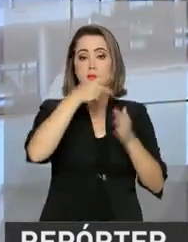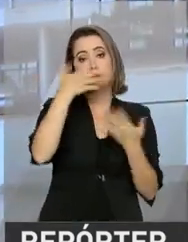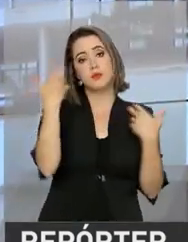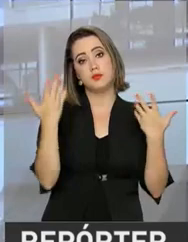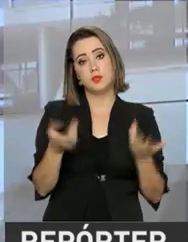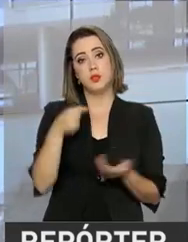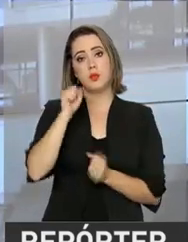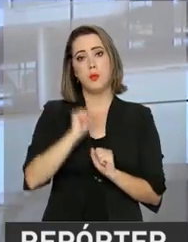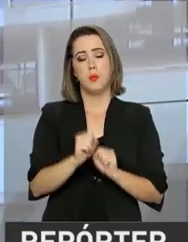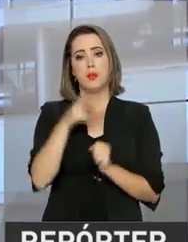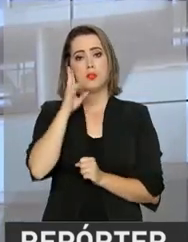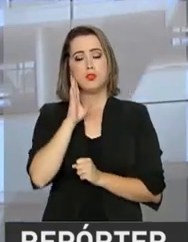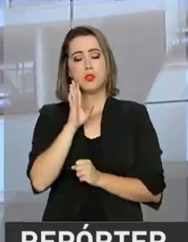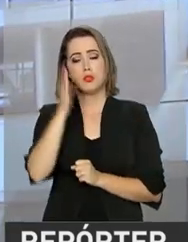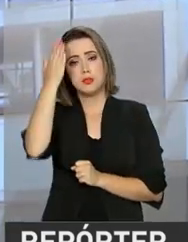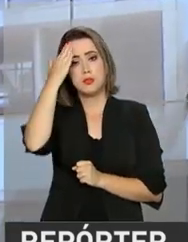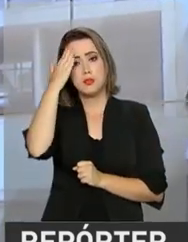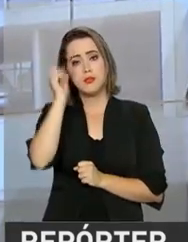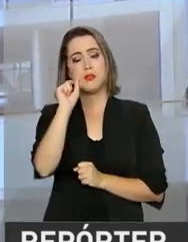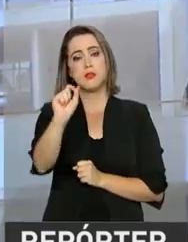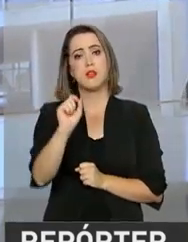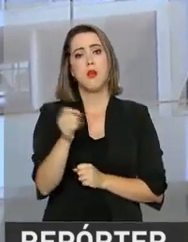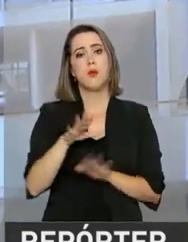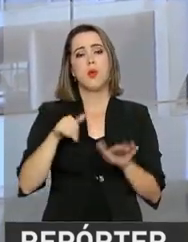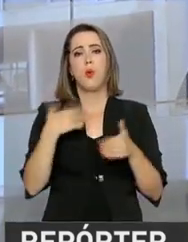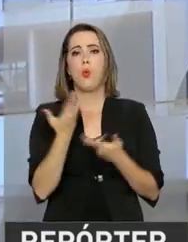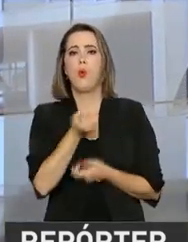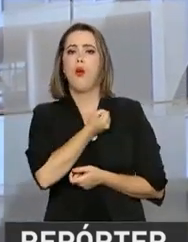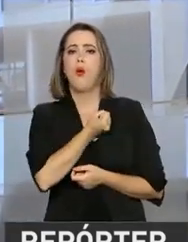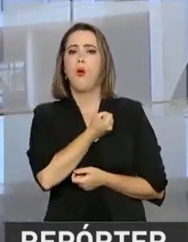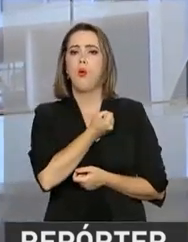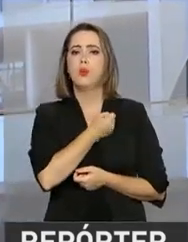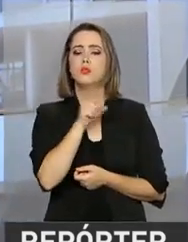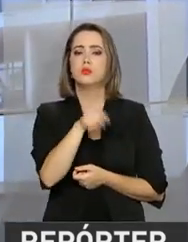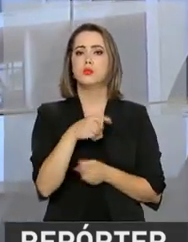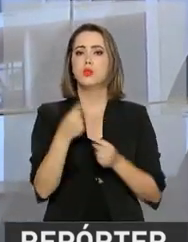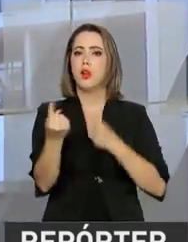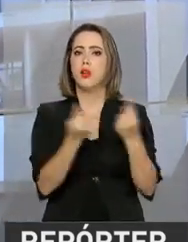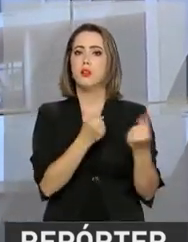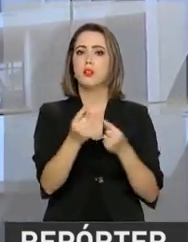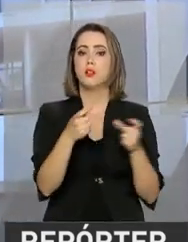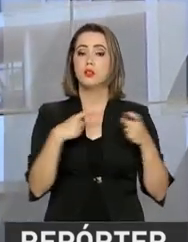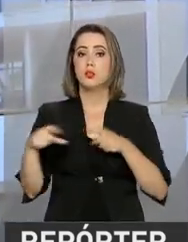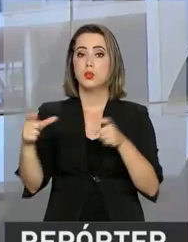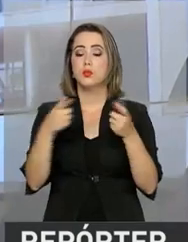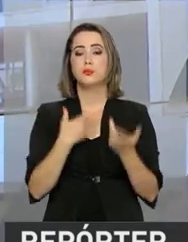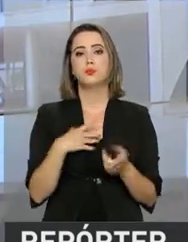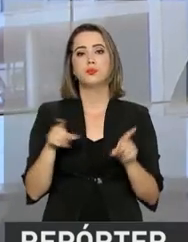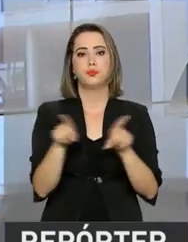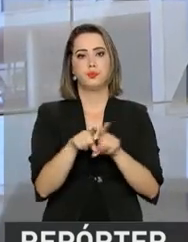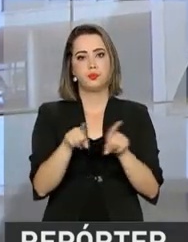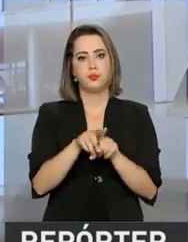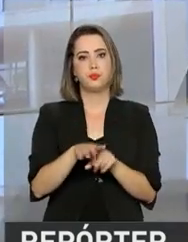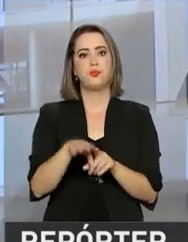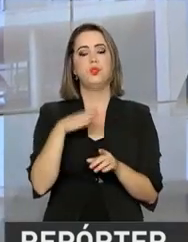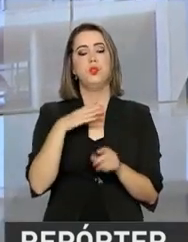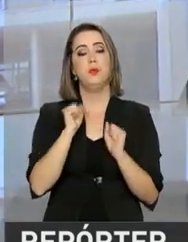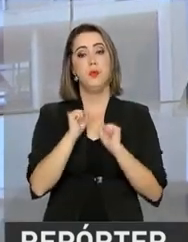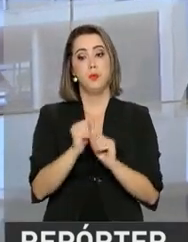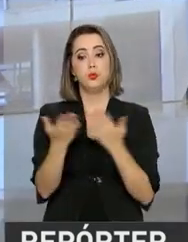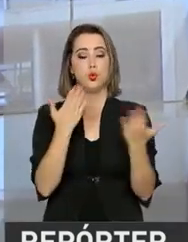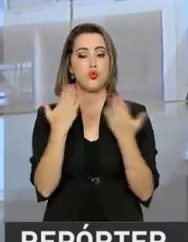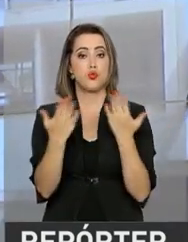têm acesso à correção e podem saber quanto tiraram em cada uma das áreas avaliadas Além disso podem também comparar o